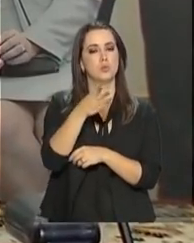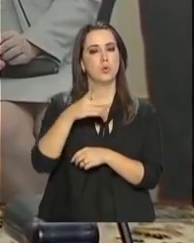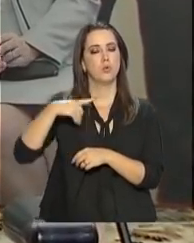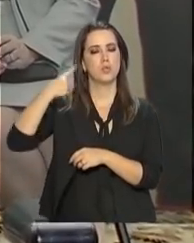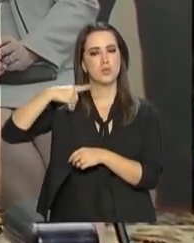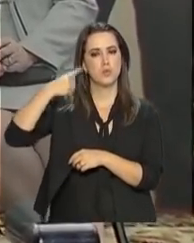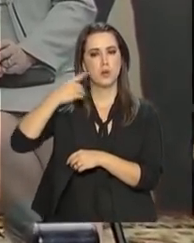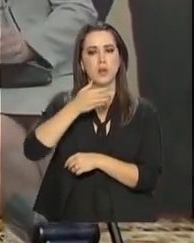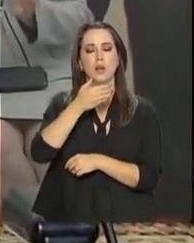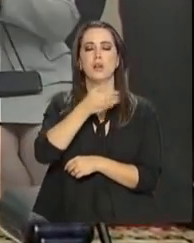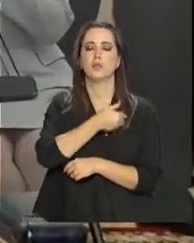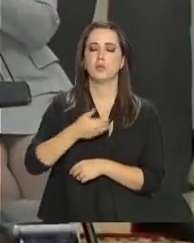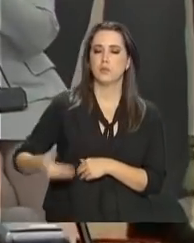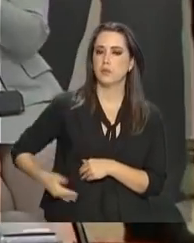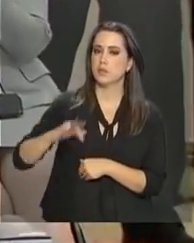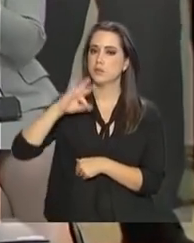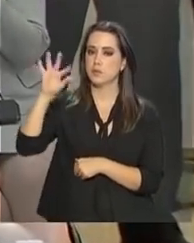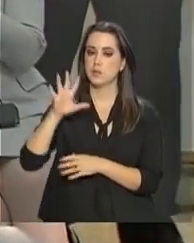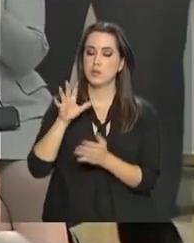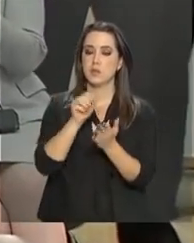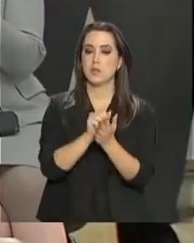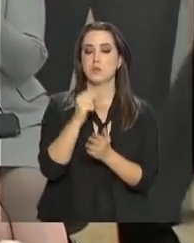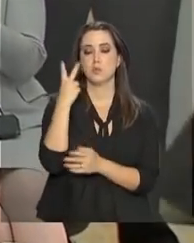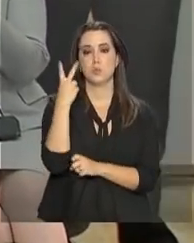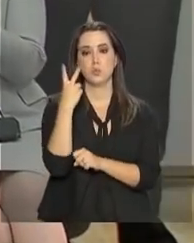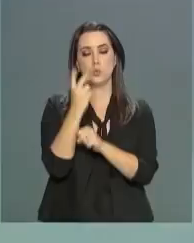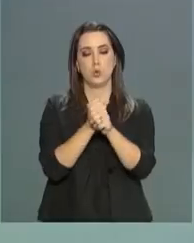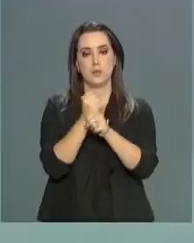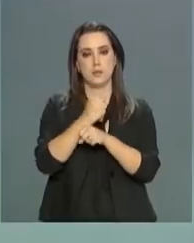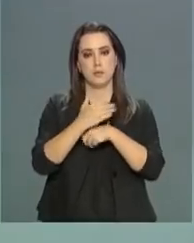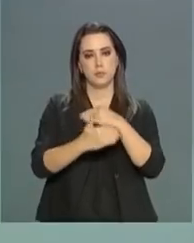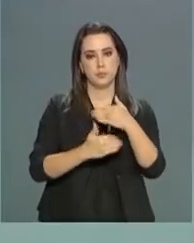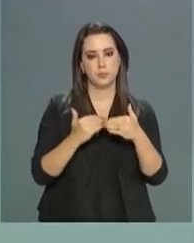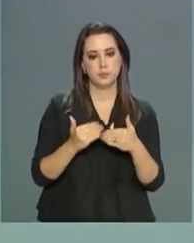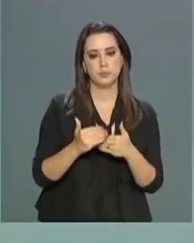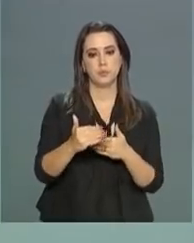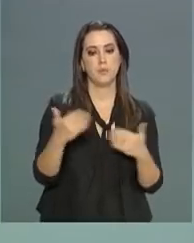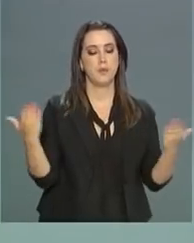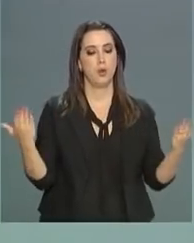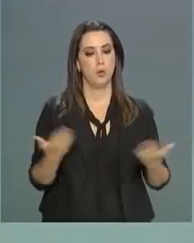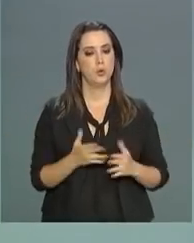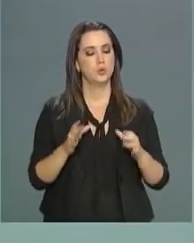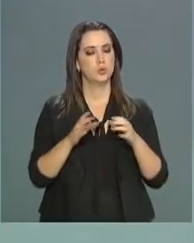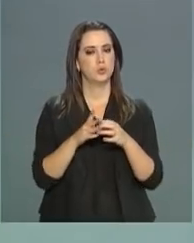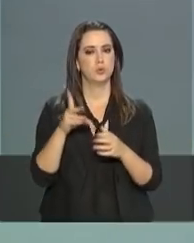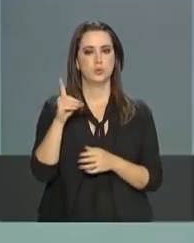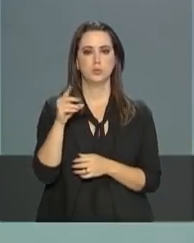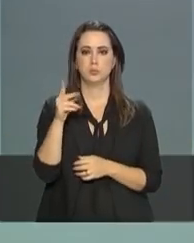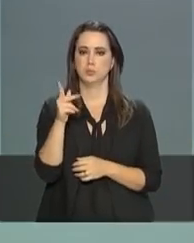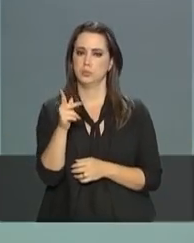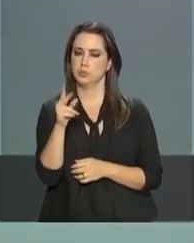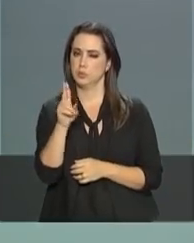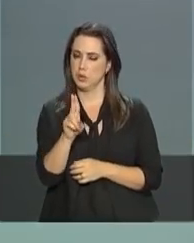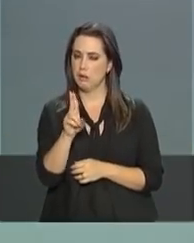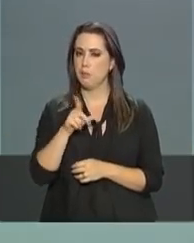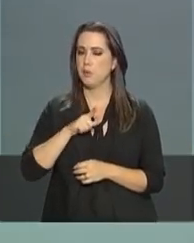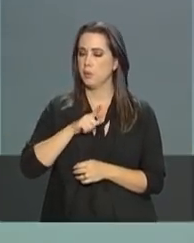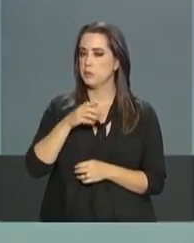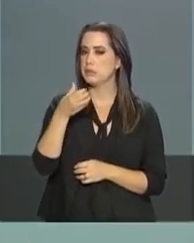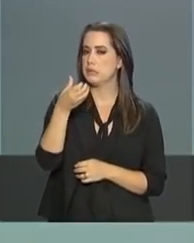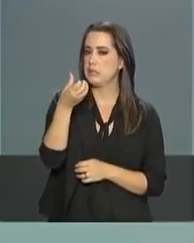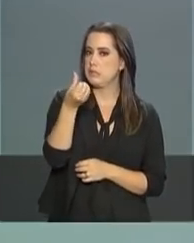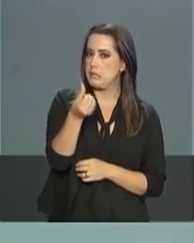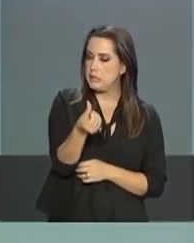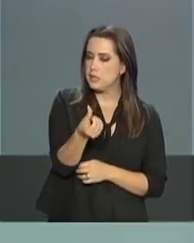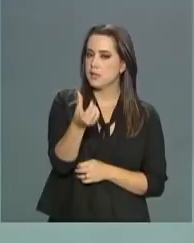assume o cargo pelos próximos dois anos hoje a defensoria pública da união conta com 627